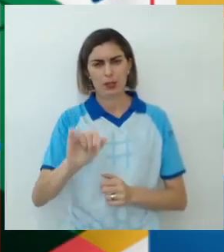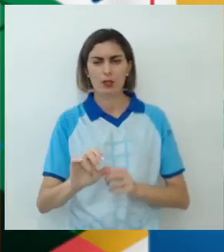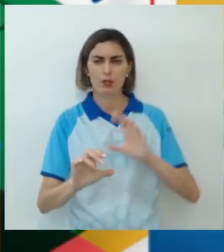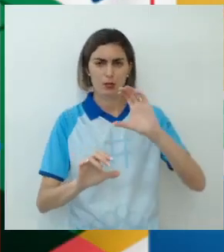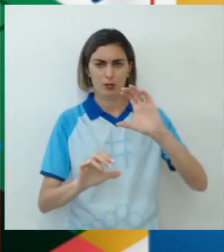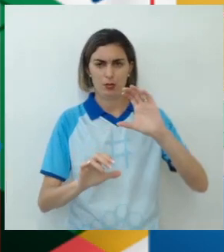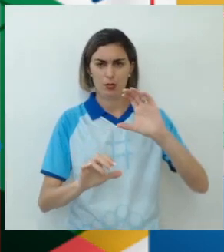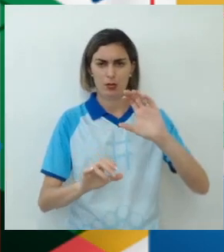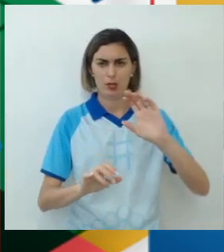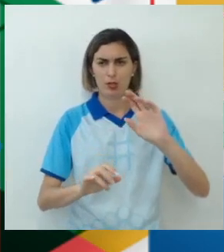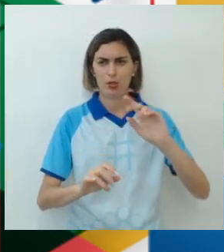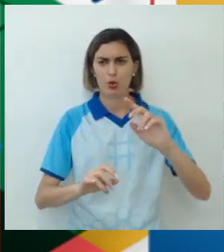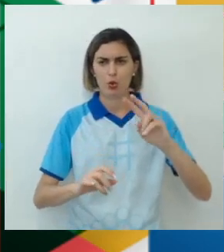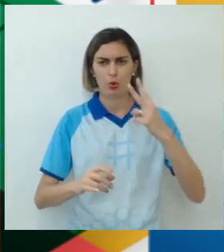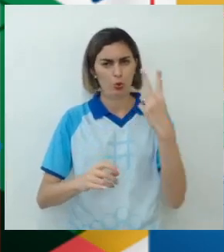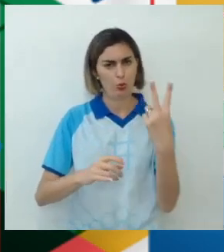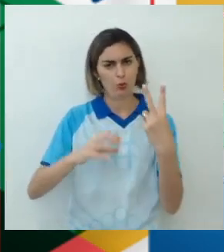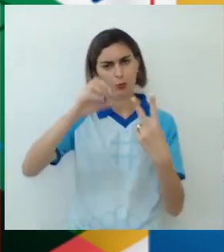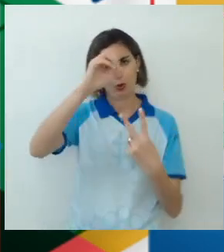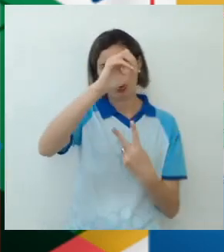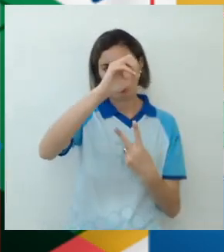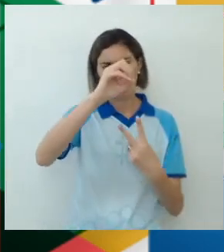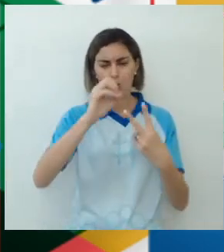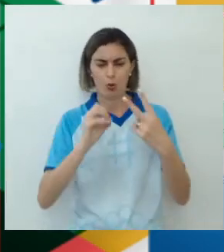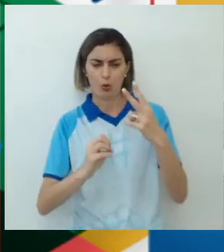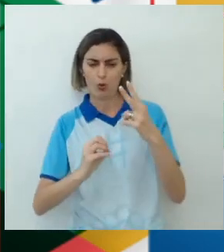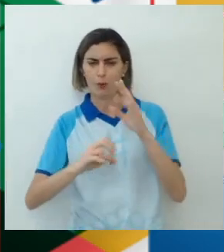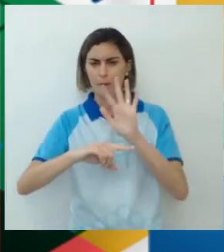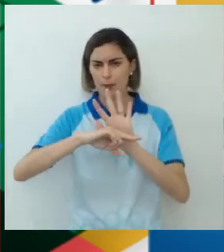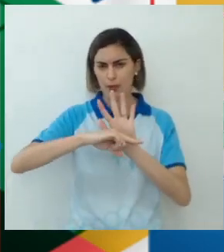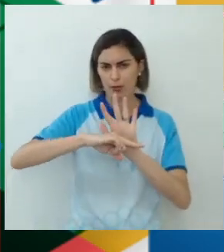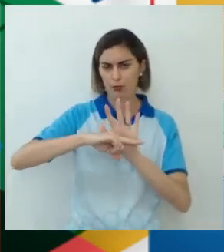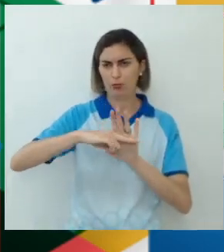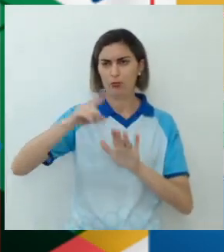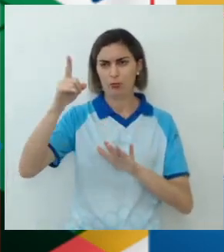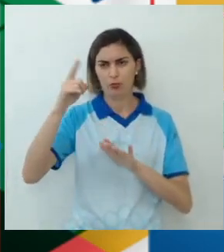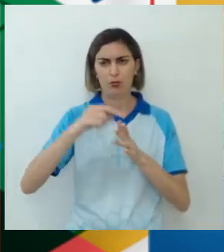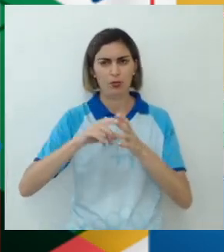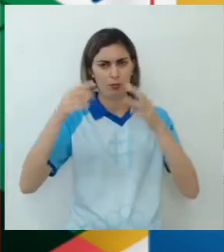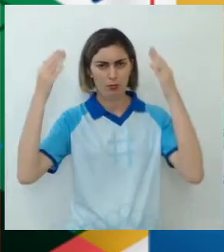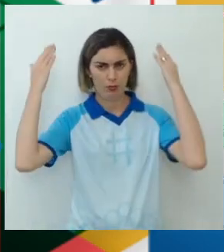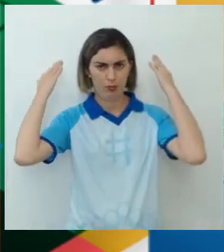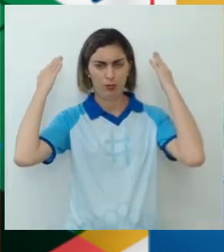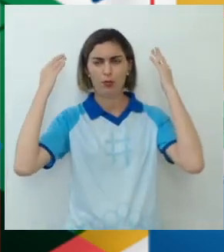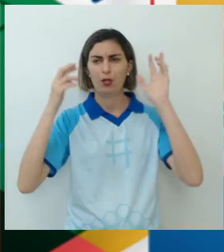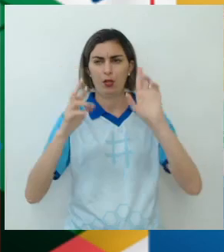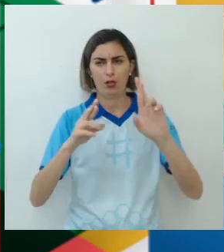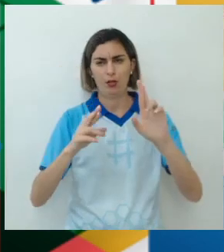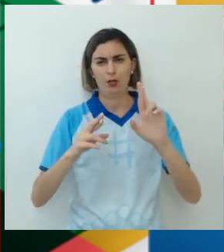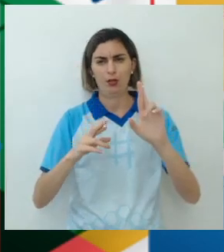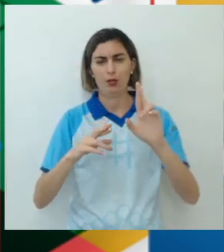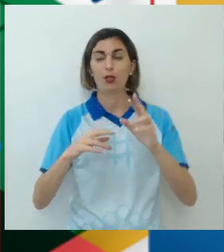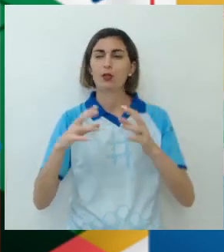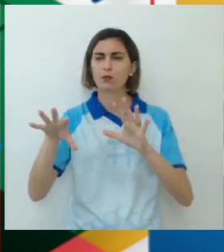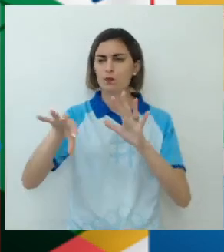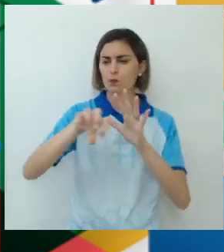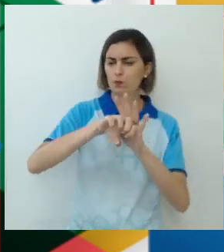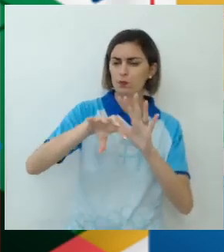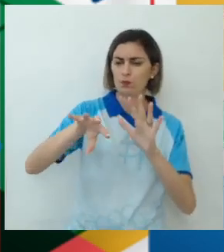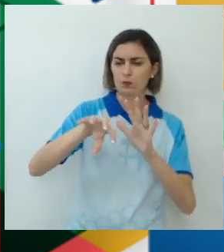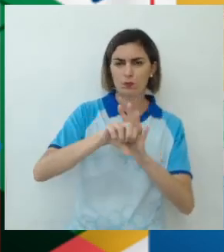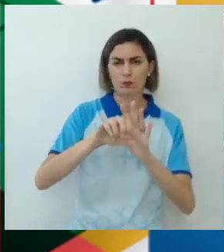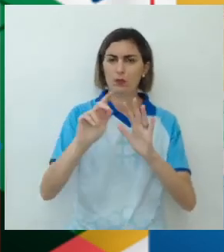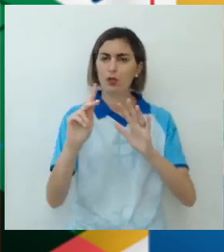C-O, O-, ou seja, o grupo carboxila desprotonado, que ao receber